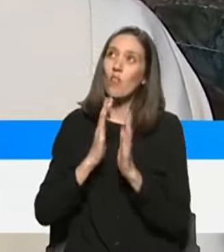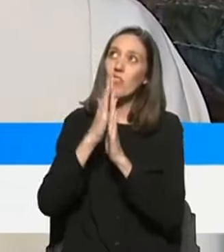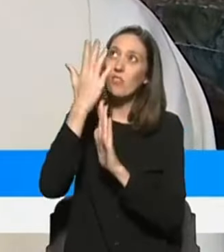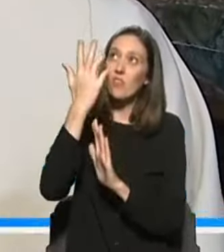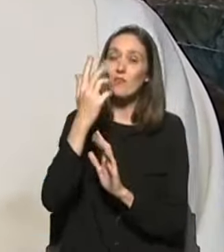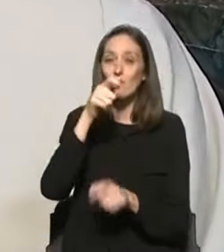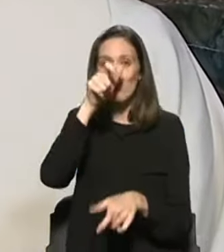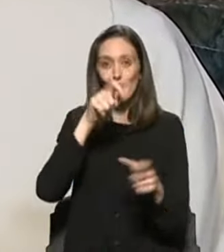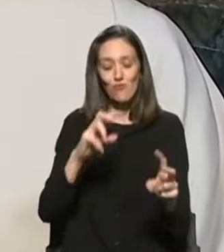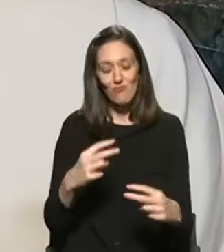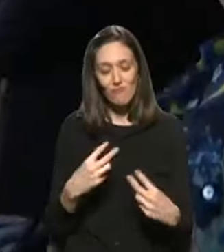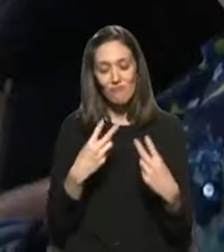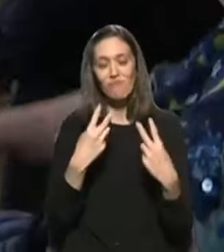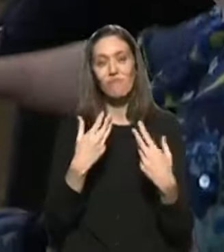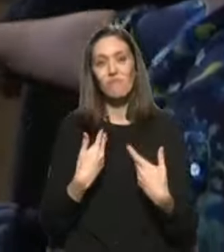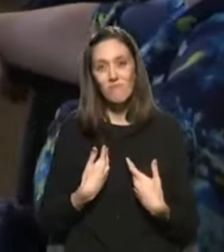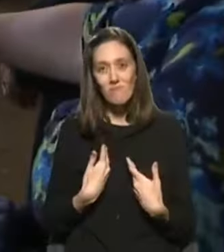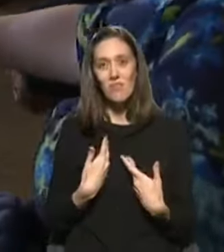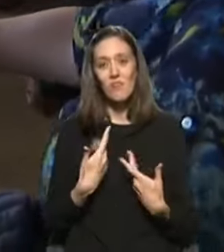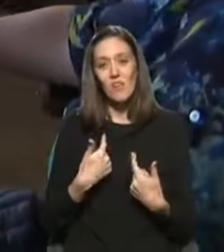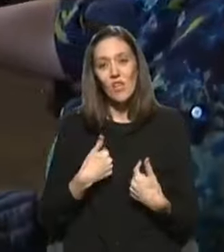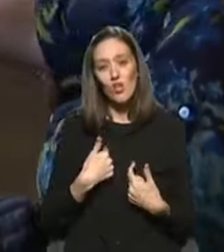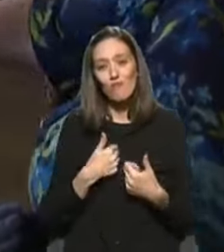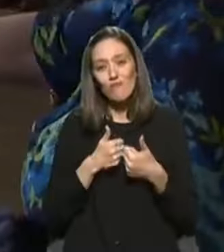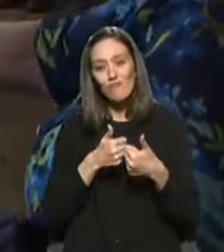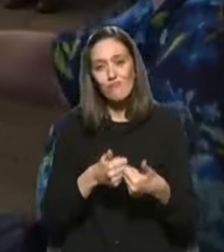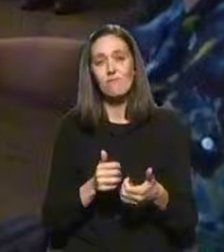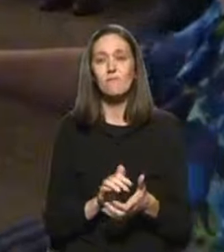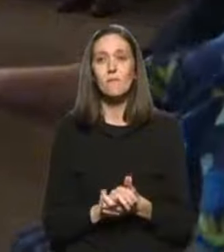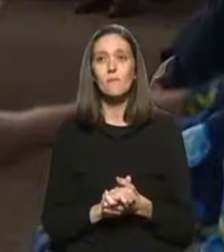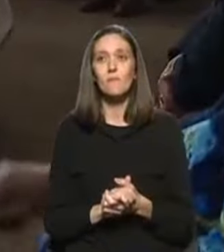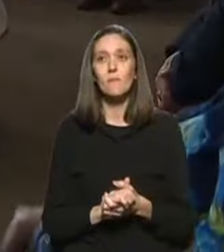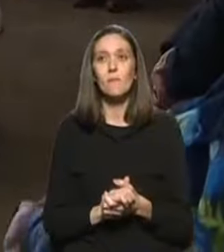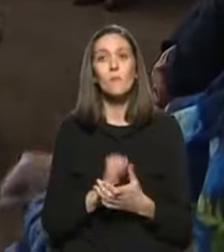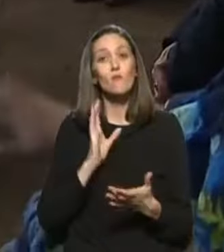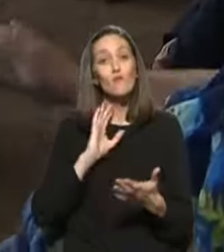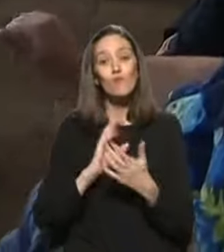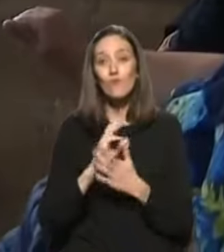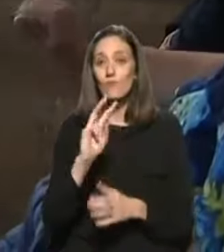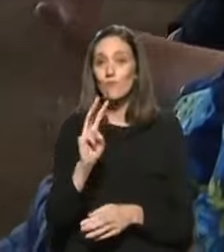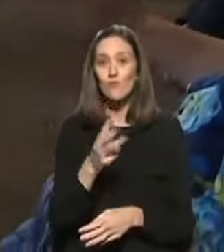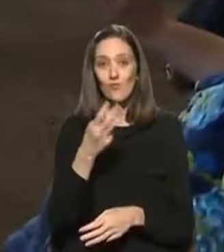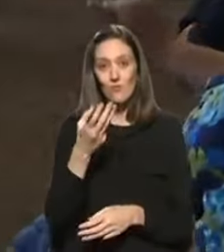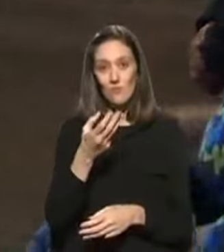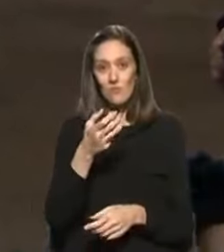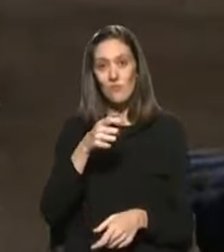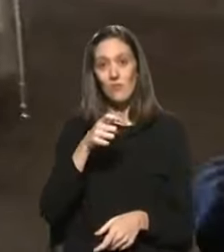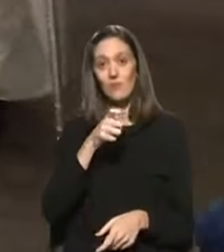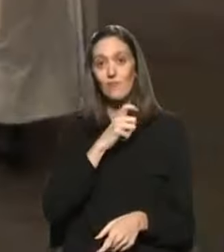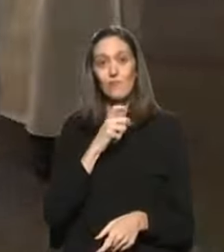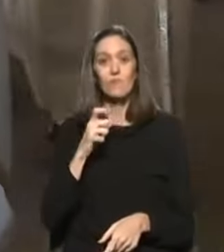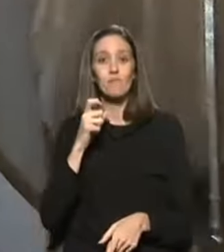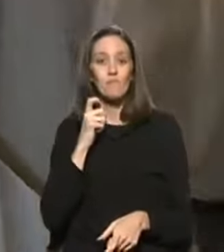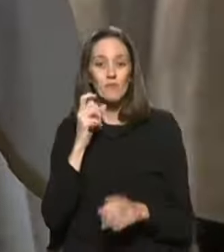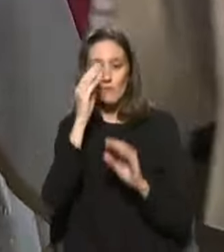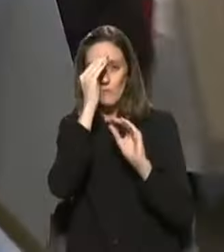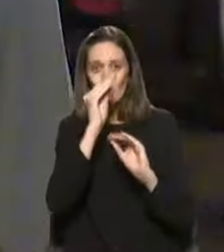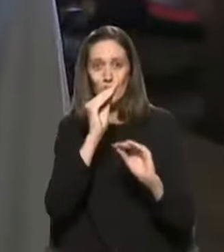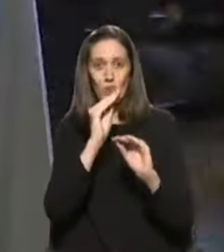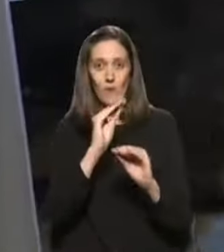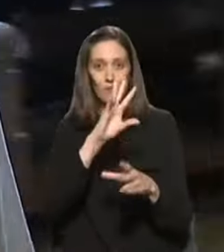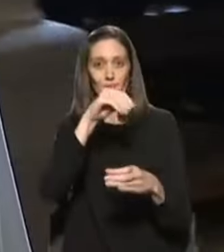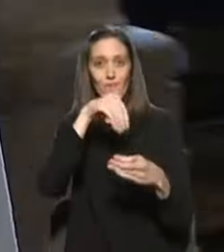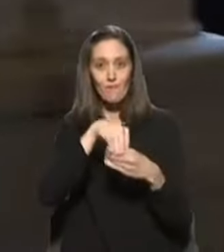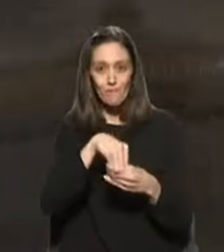farol, um sinal da presença de Deus no mundo. Estes foram os últimos três seminaristas formados integralmente